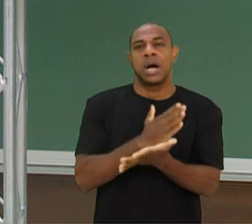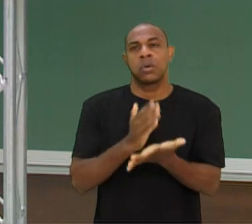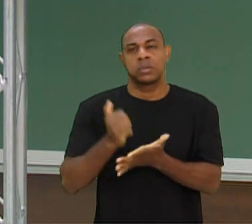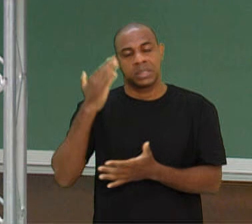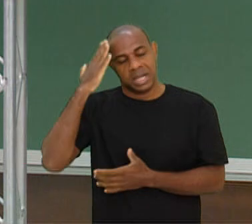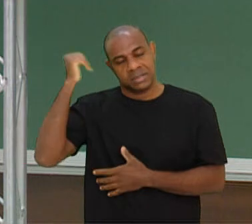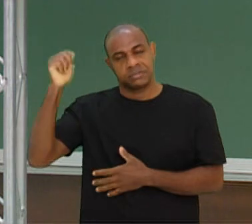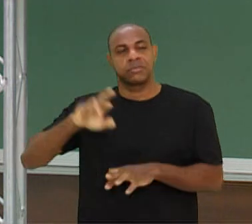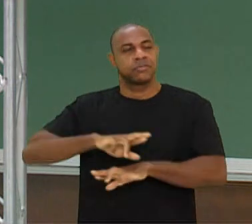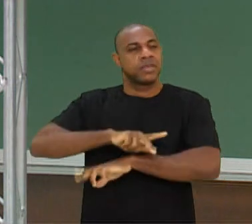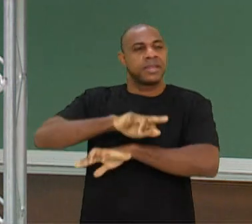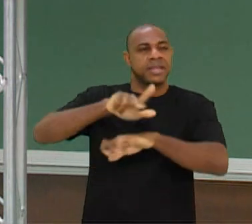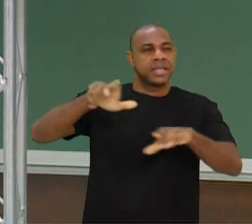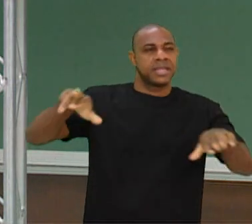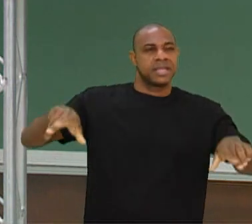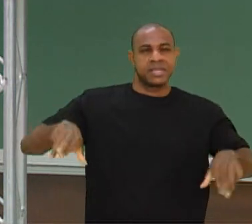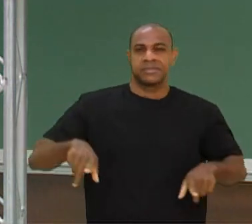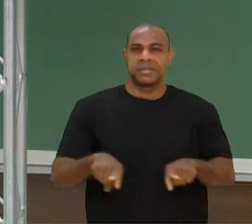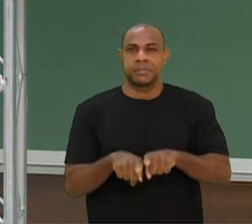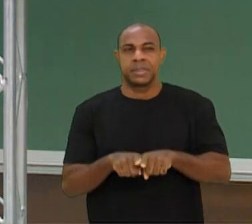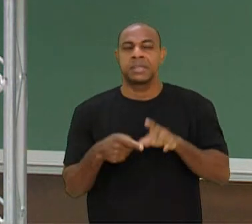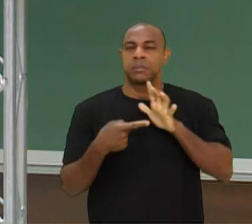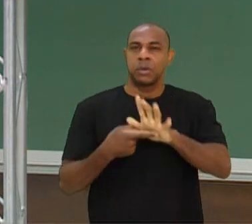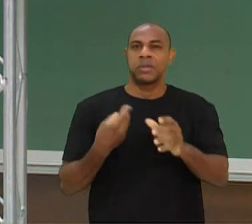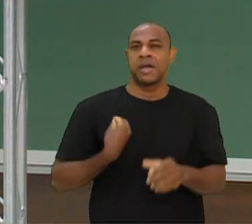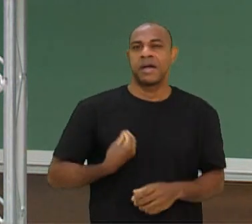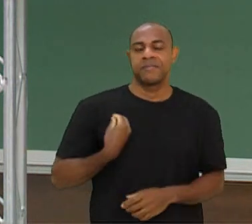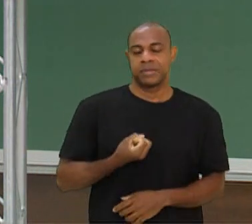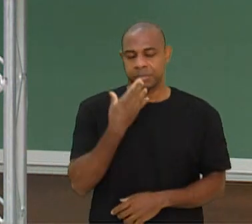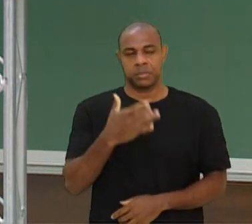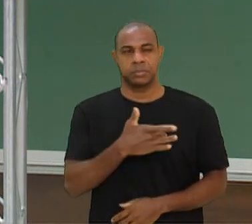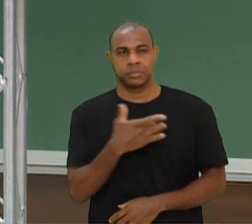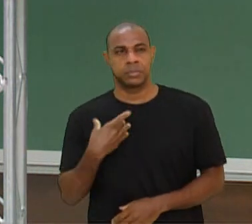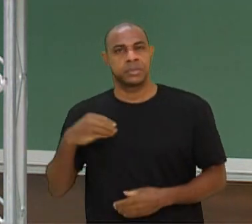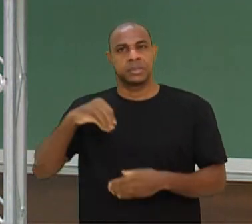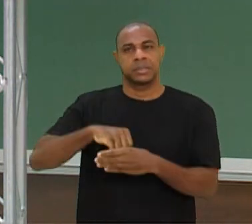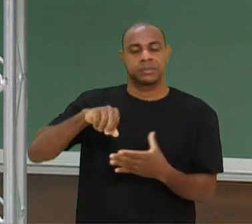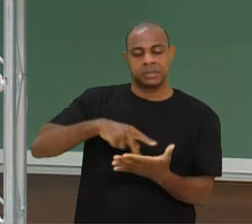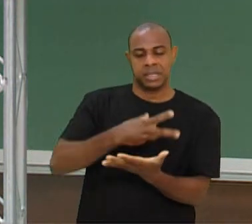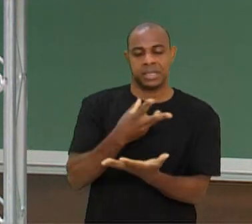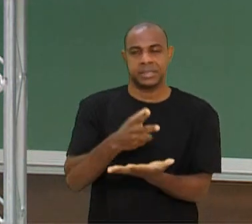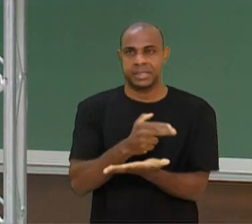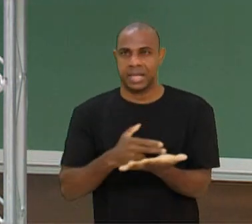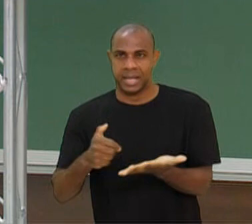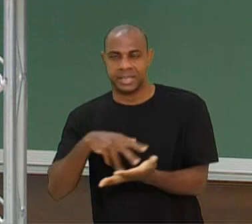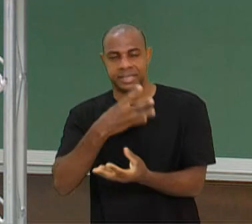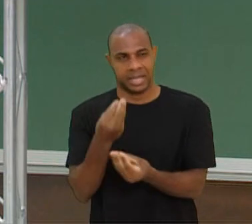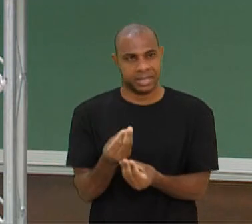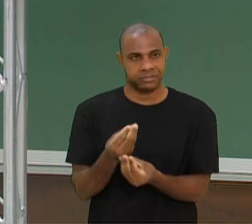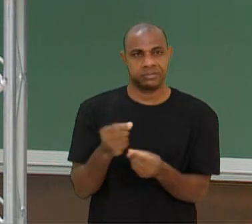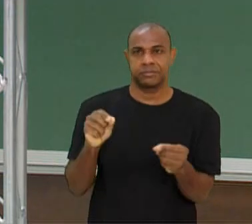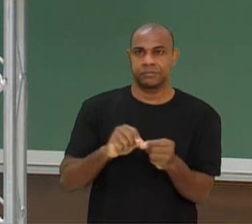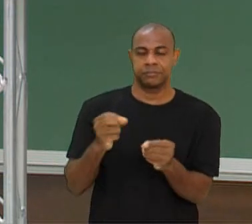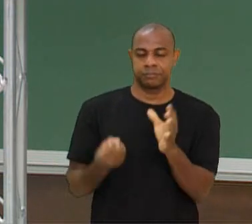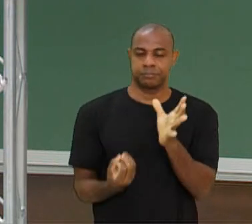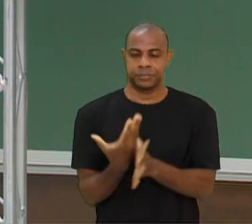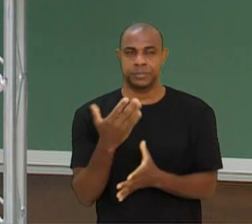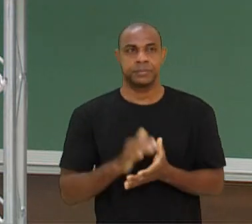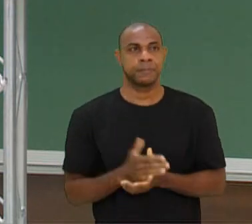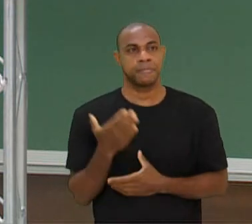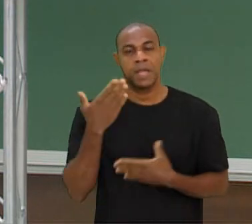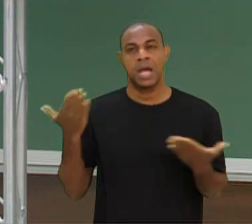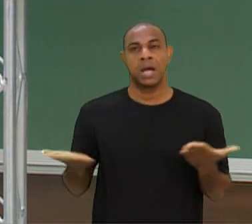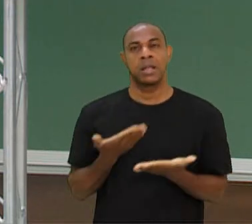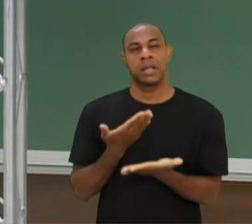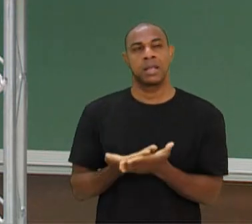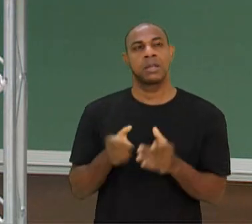ideia de uma questão de uma vida saudável dentro da arte que eles produziram, ok? Na aula de hoje, nós vamos